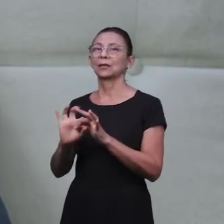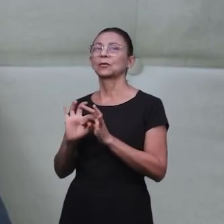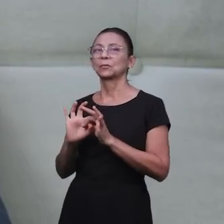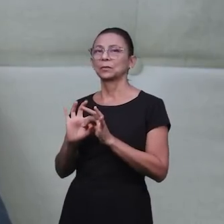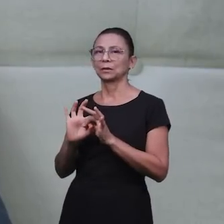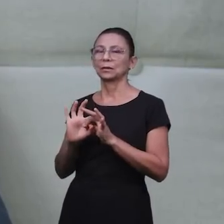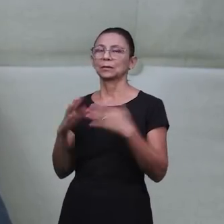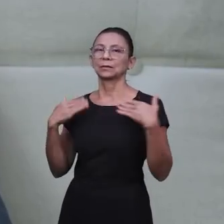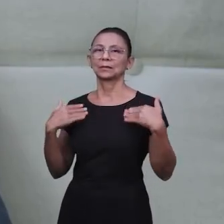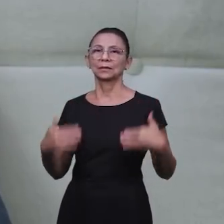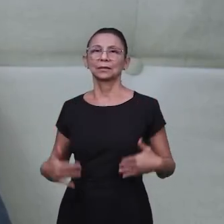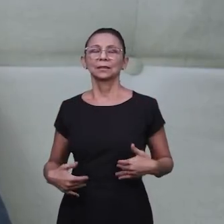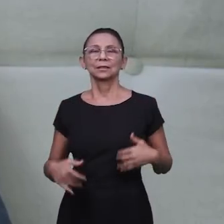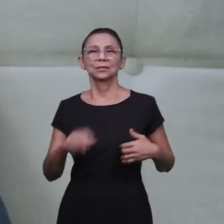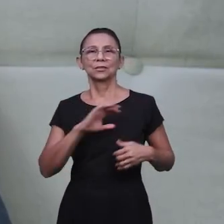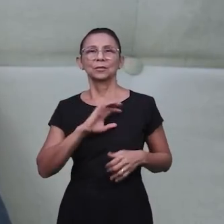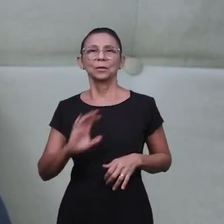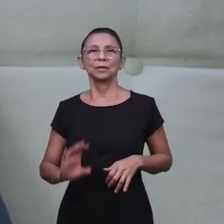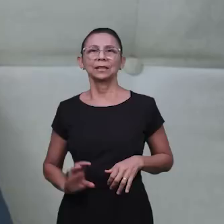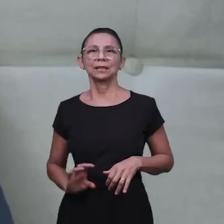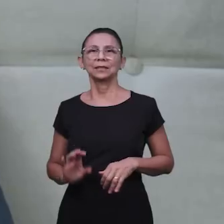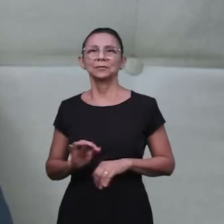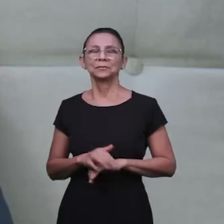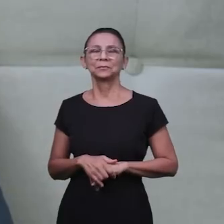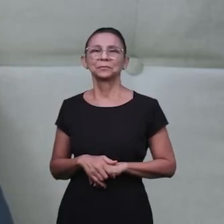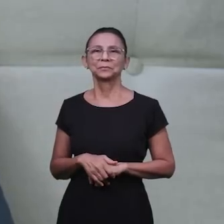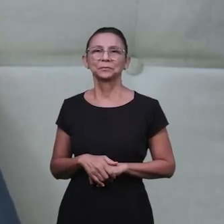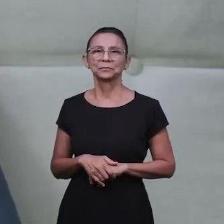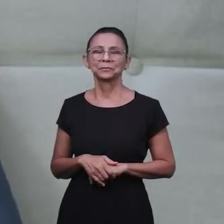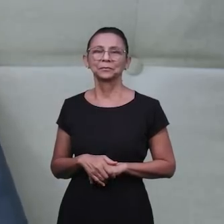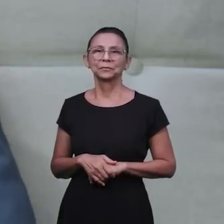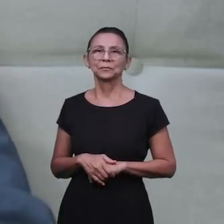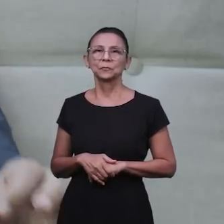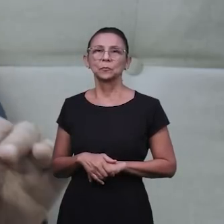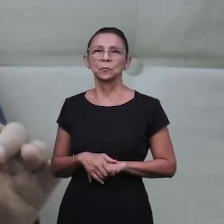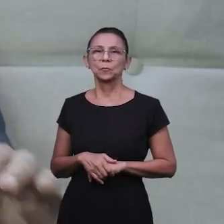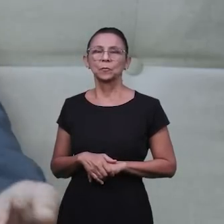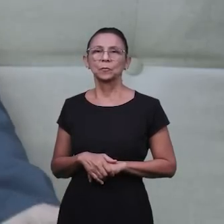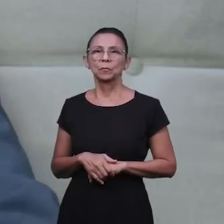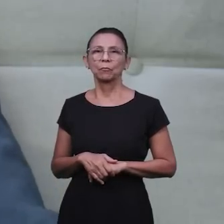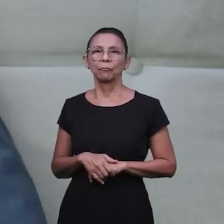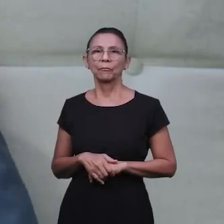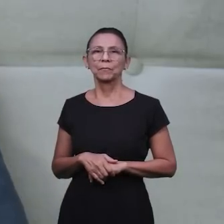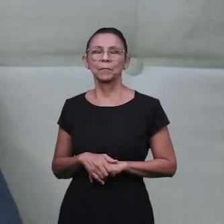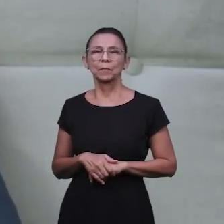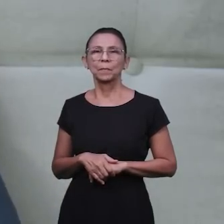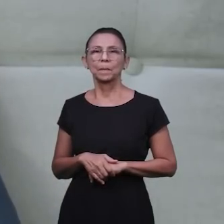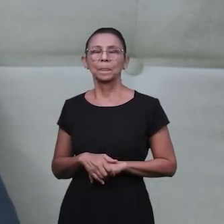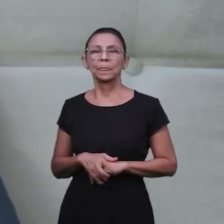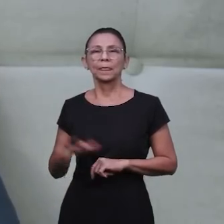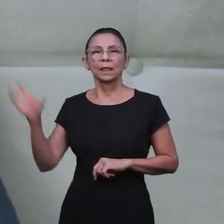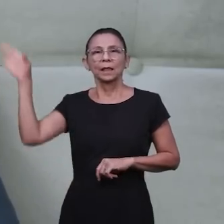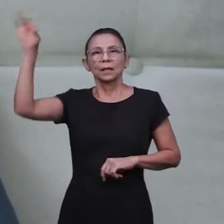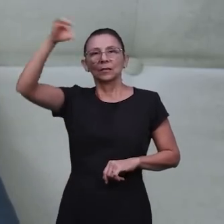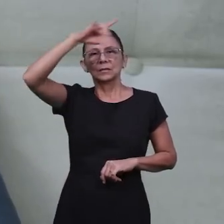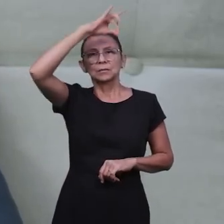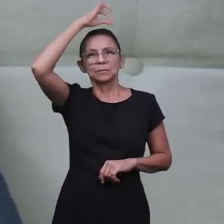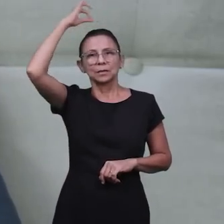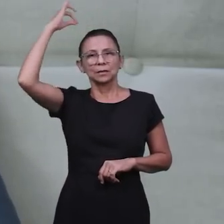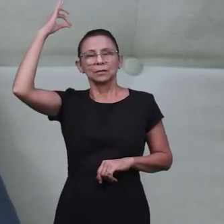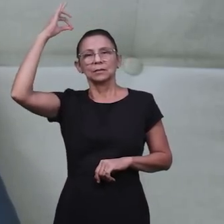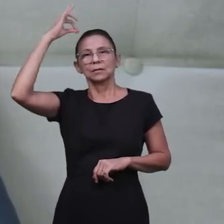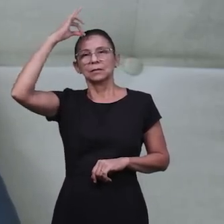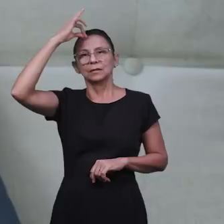corpo, que é a igreja fiel, no meio da qual o Espírito Santo está